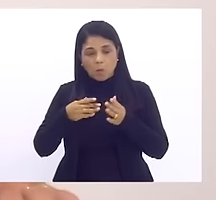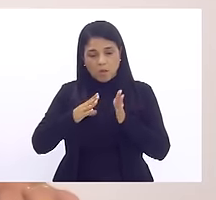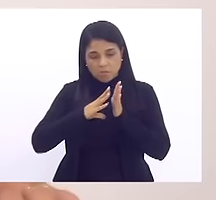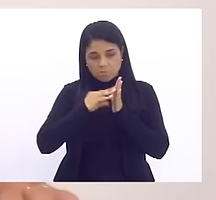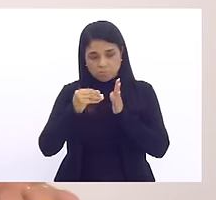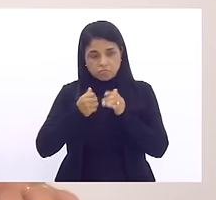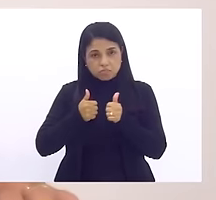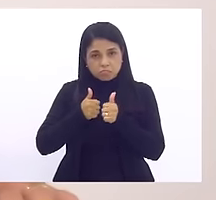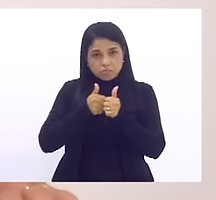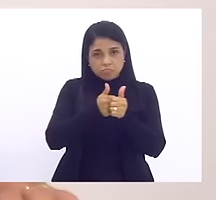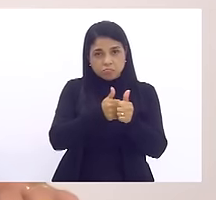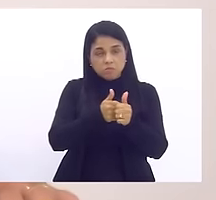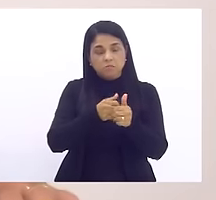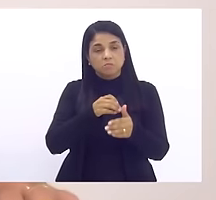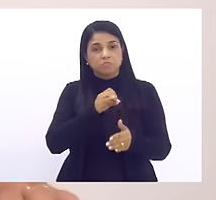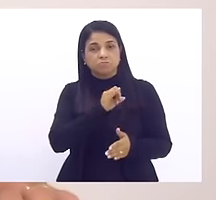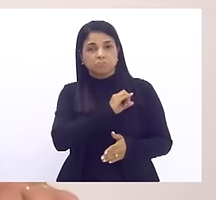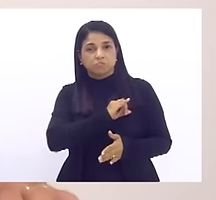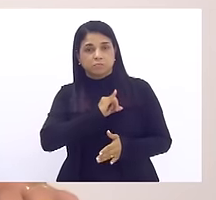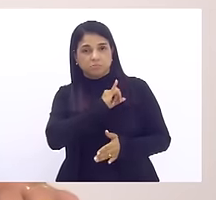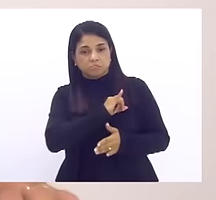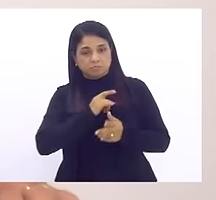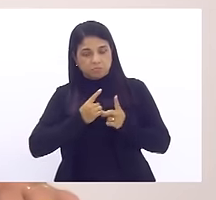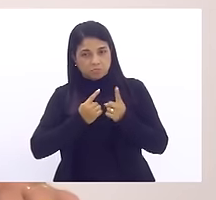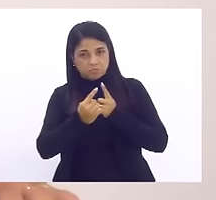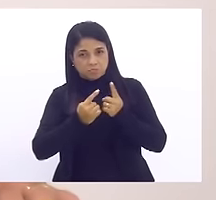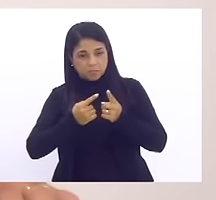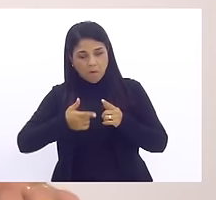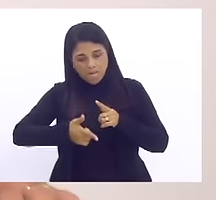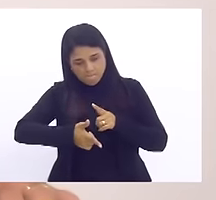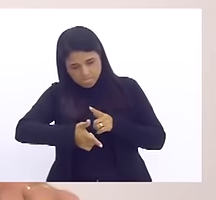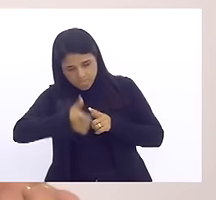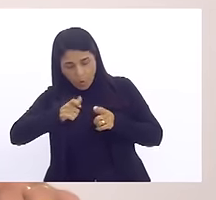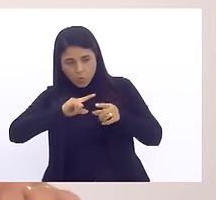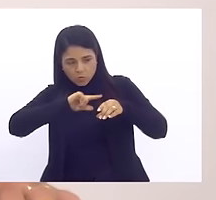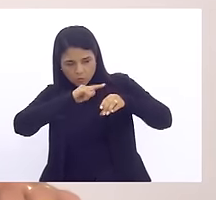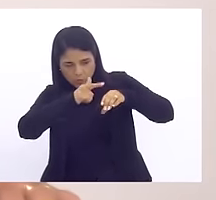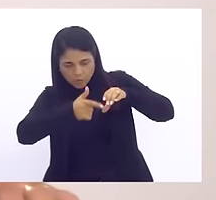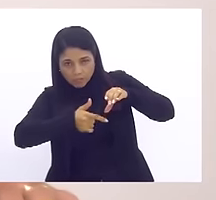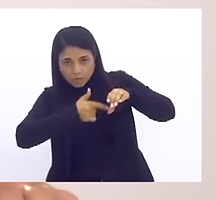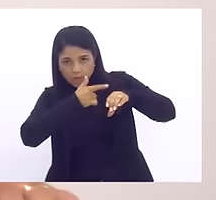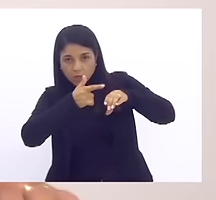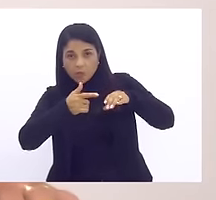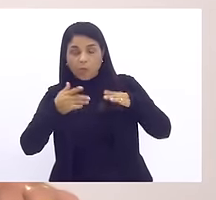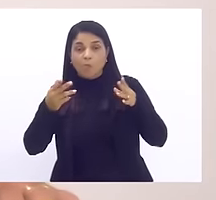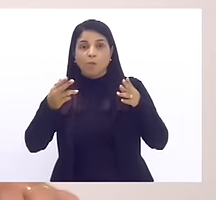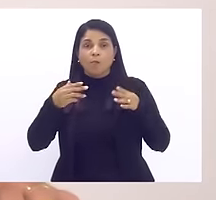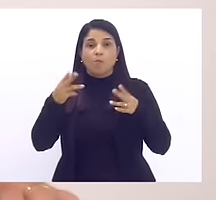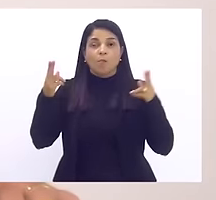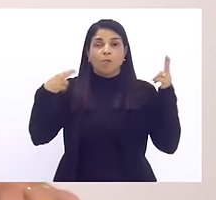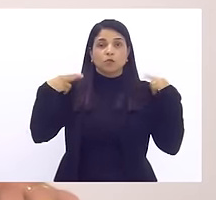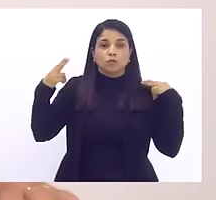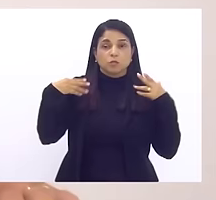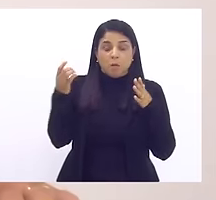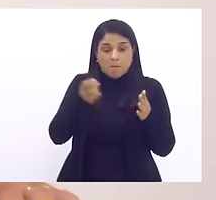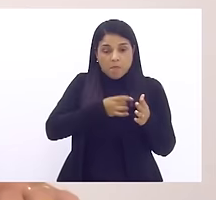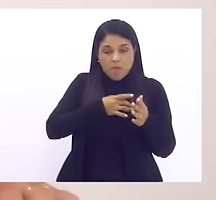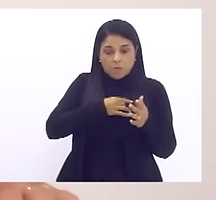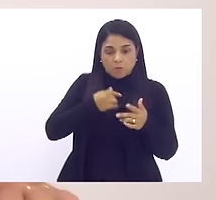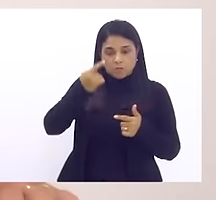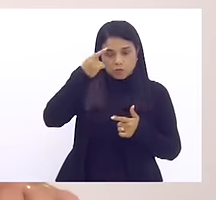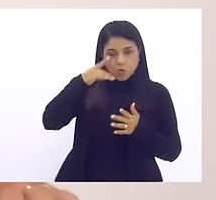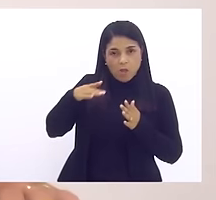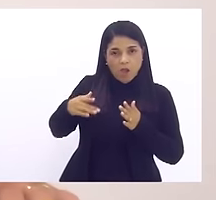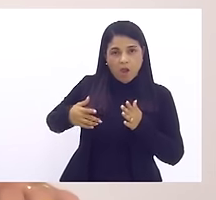van entrou no município de Itaboraí eles deram um tiro no pneu da van o motorista com medo pensando que fosse um assalto